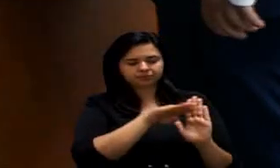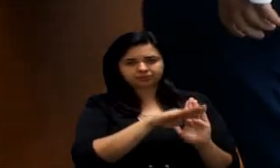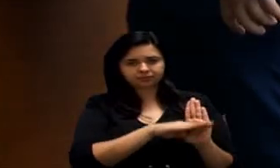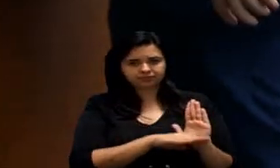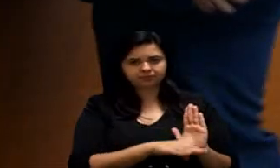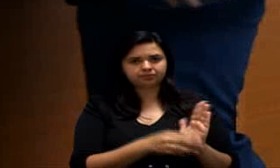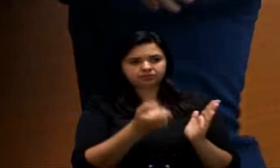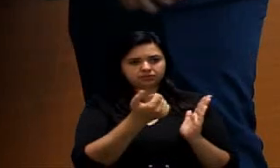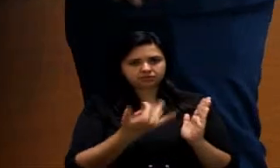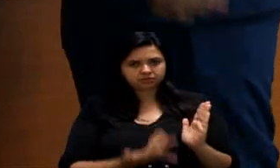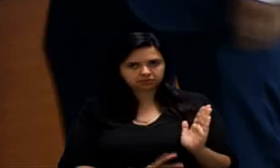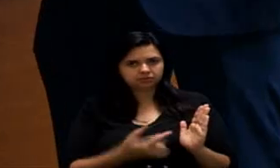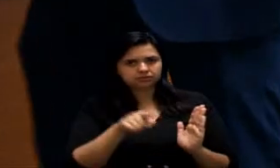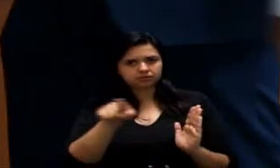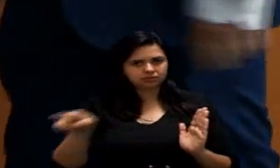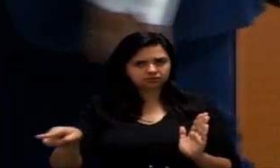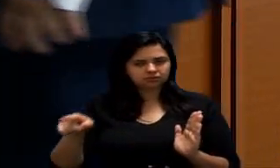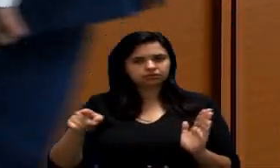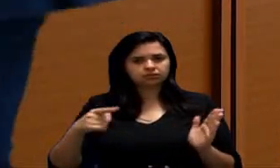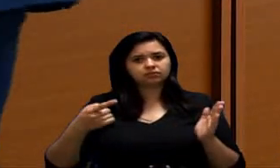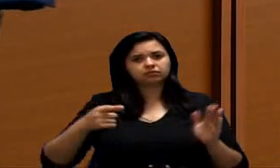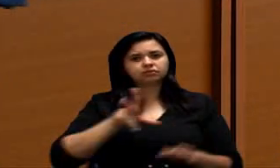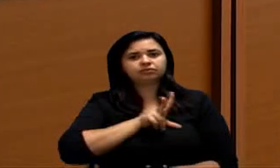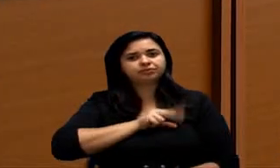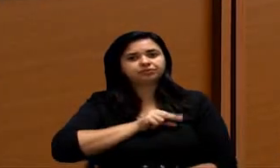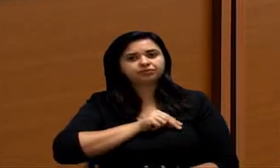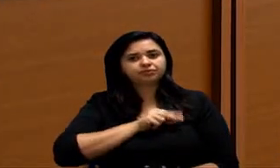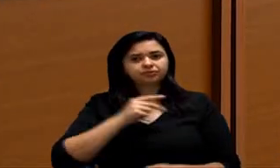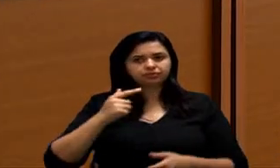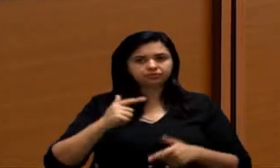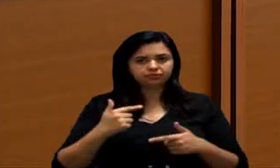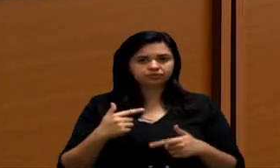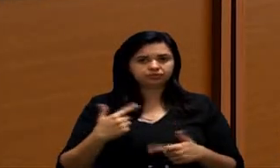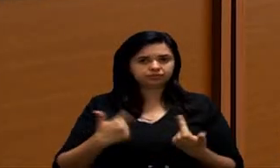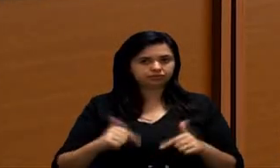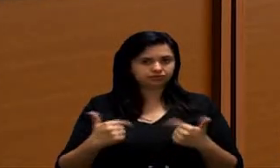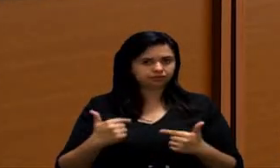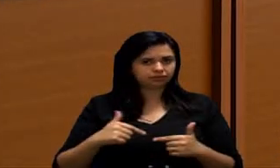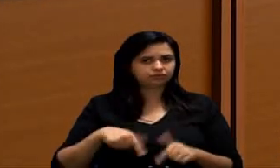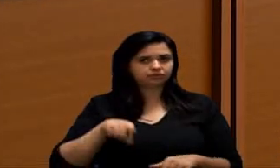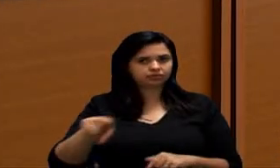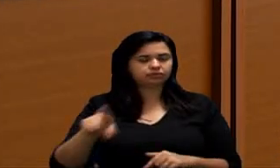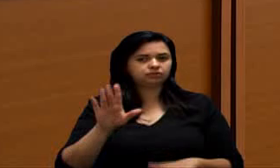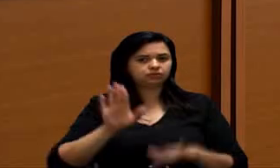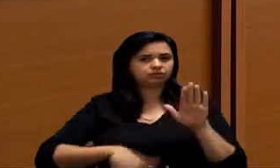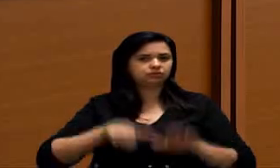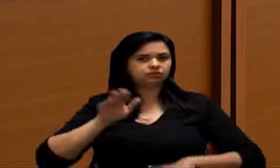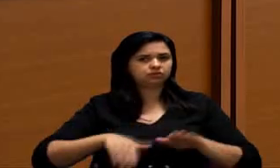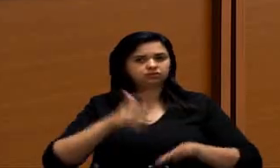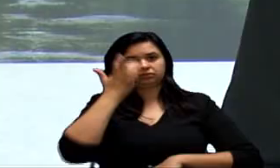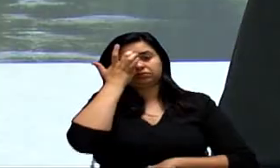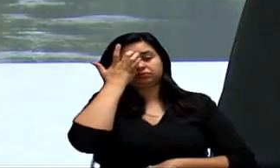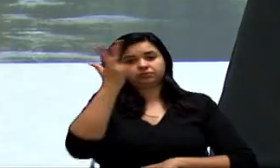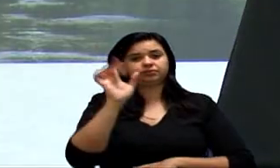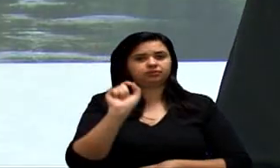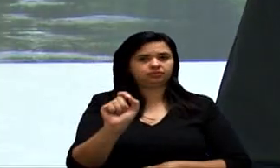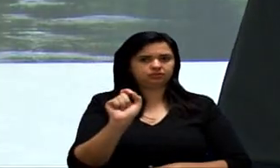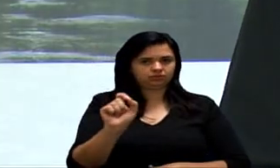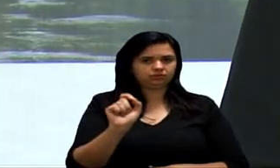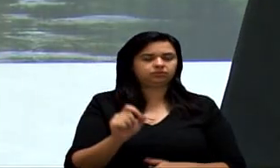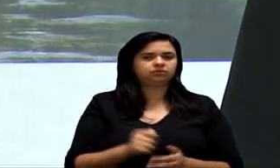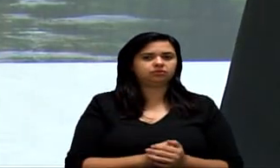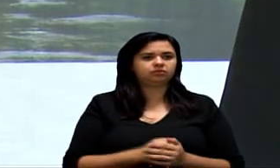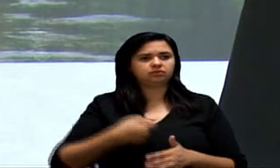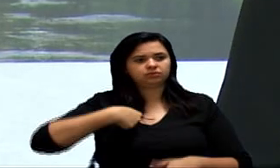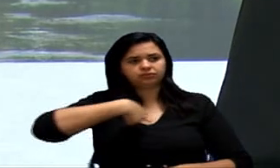de serviços. Pela denúncia, eles têm uma facilidade maior de exercer, de prestar o serviço